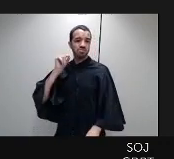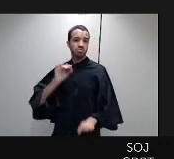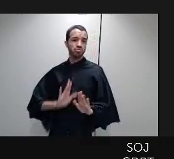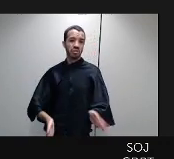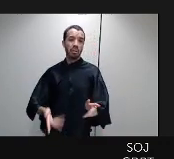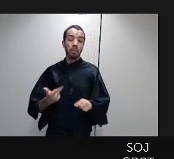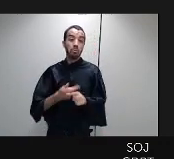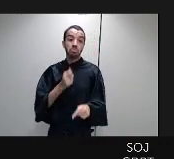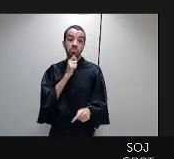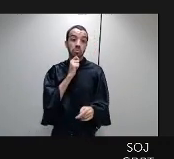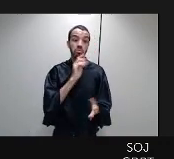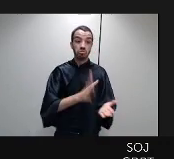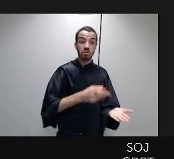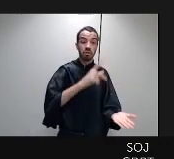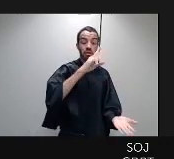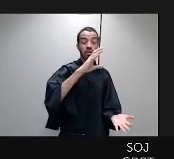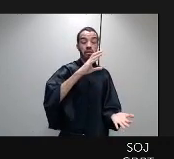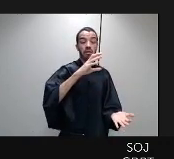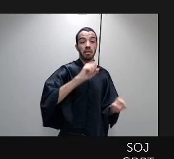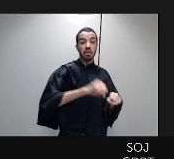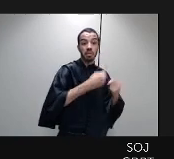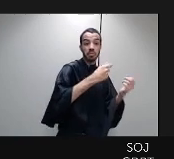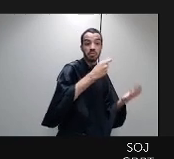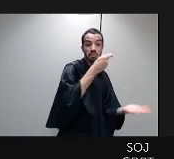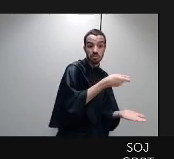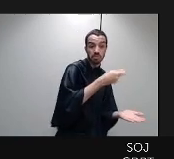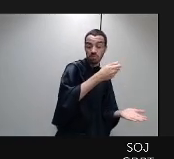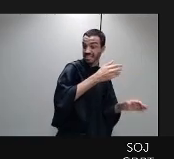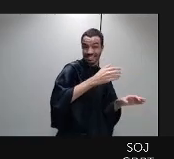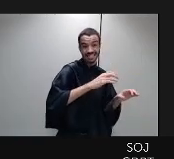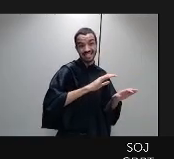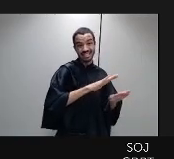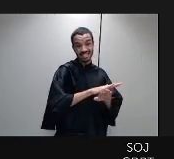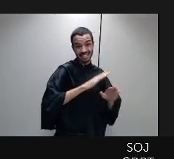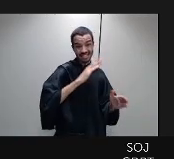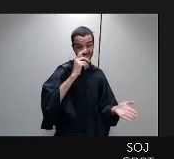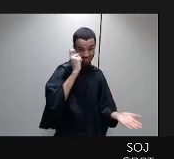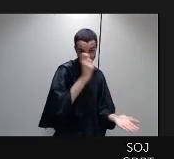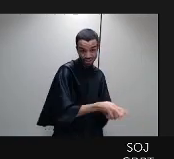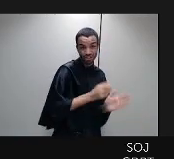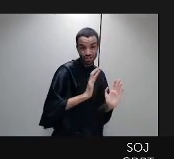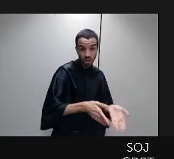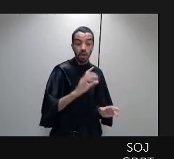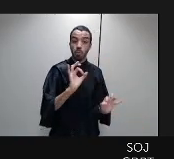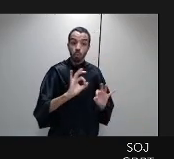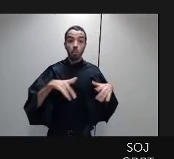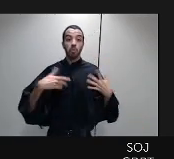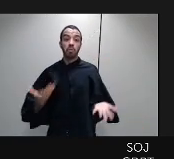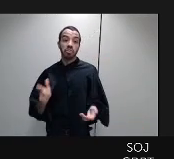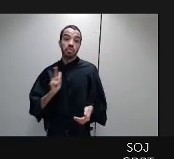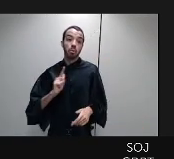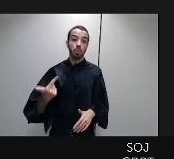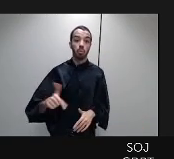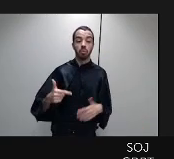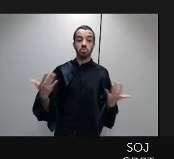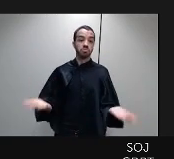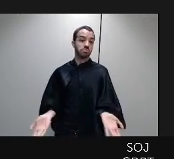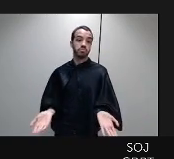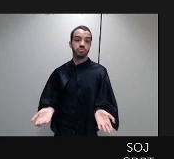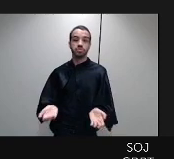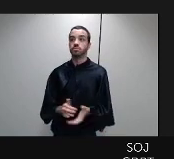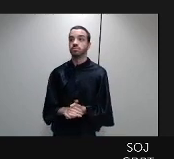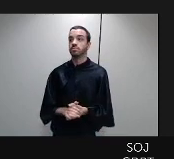era uma vez opção e farra nessa execução proposta a devida garantia do juízo Claro